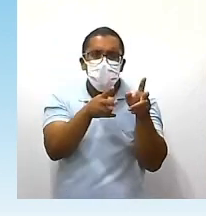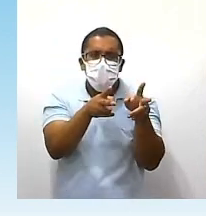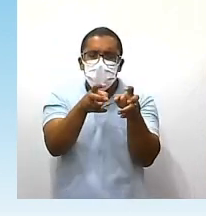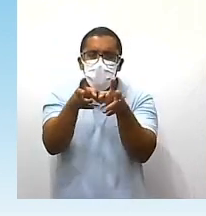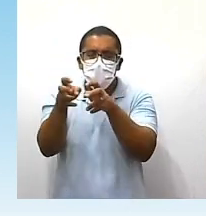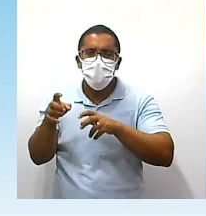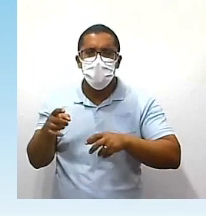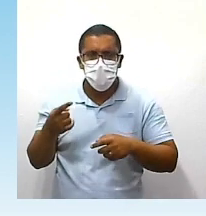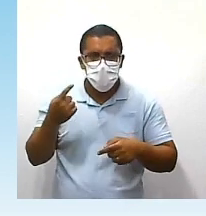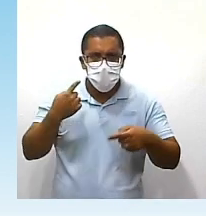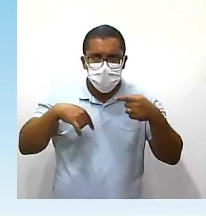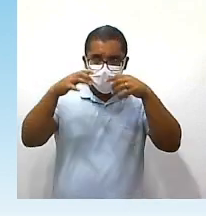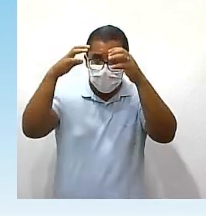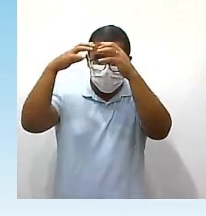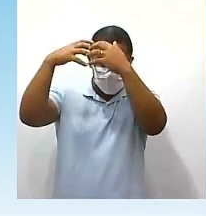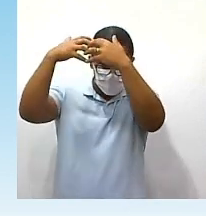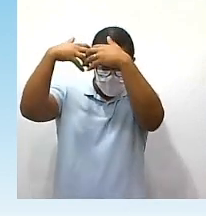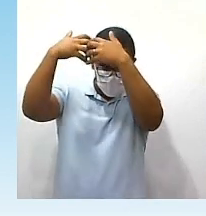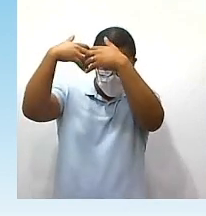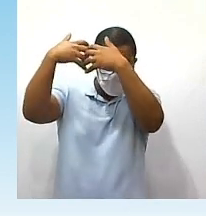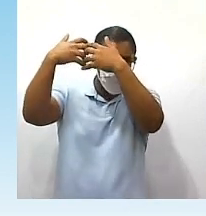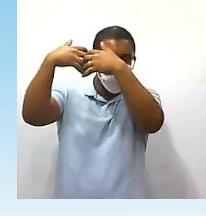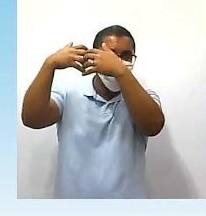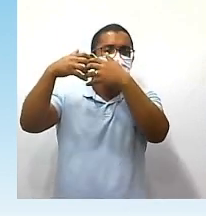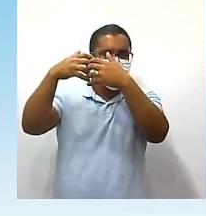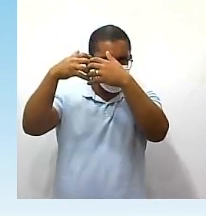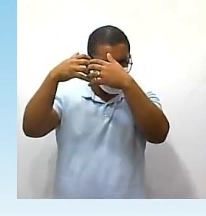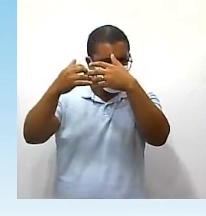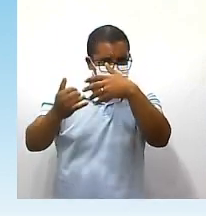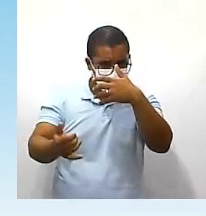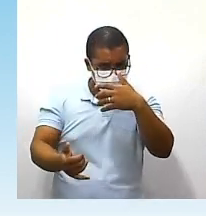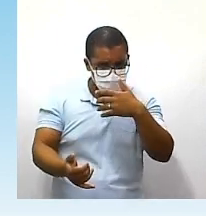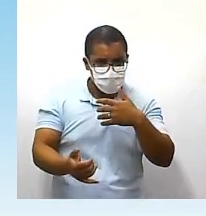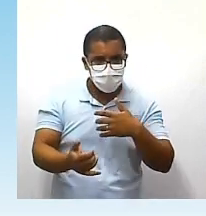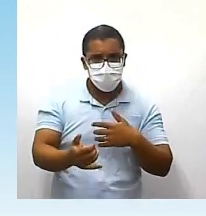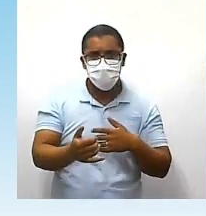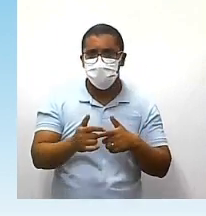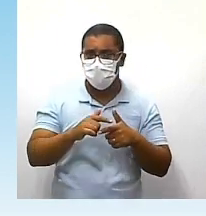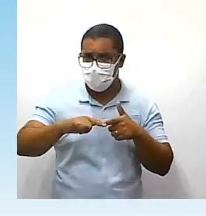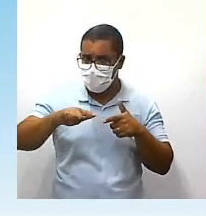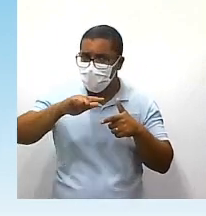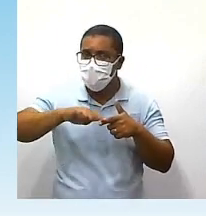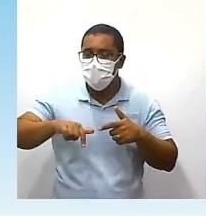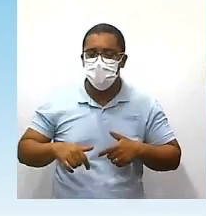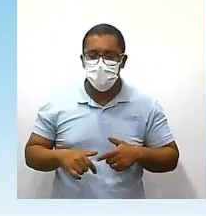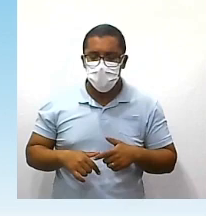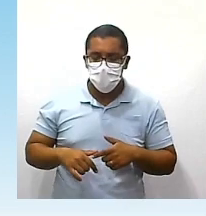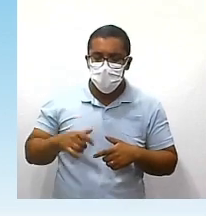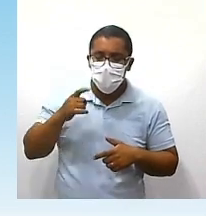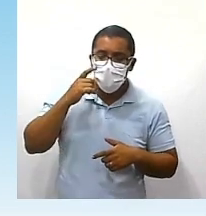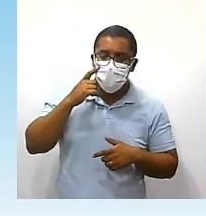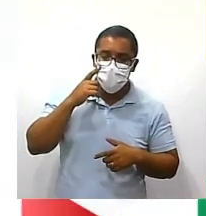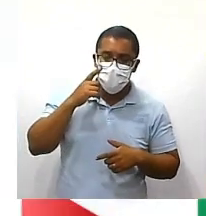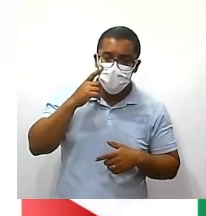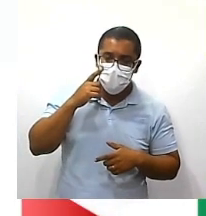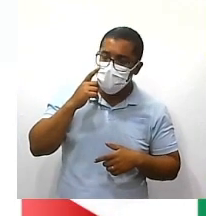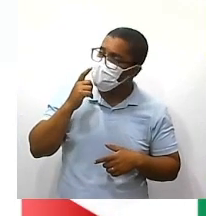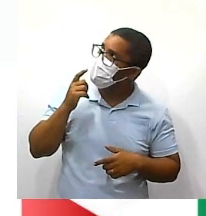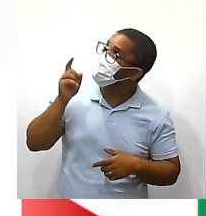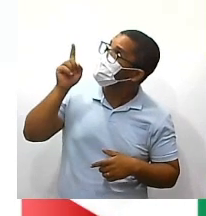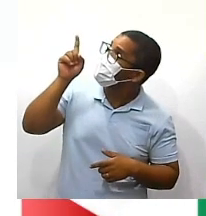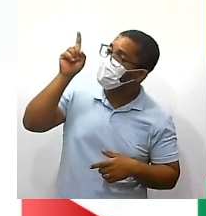e nervosas do cérebro. Na imagem você pode observar aí alguns tipos de drogas,